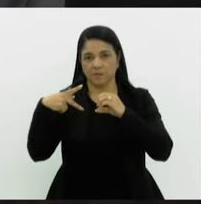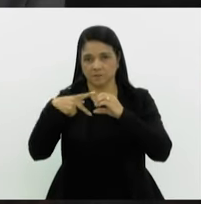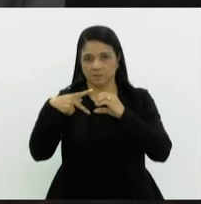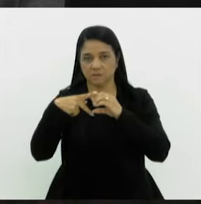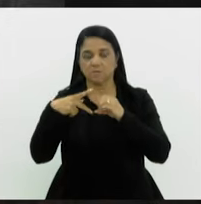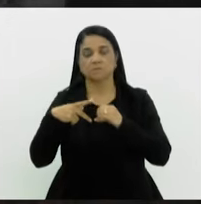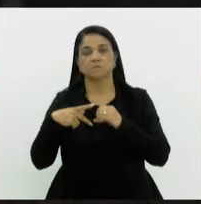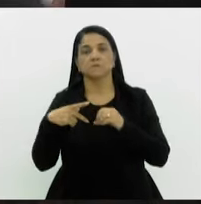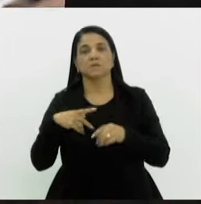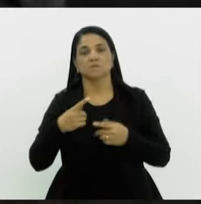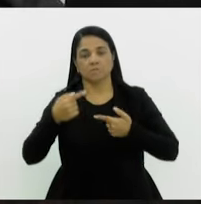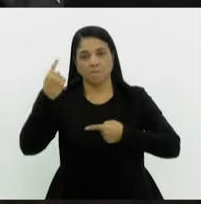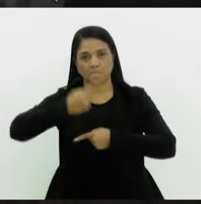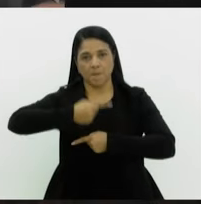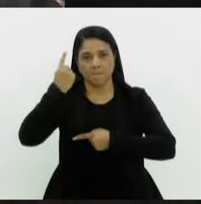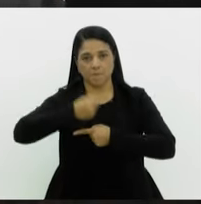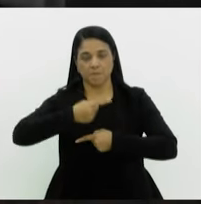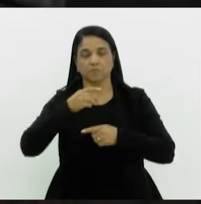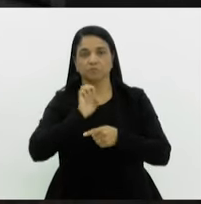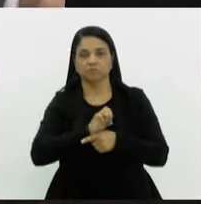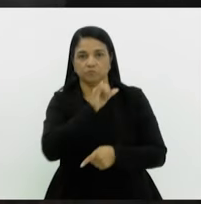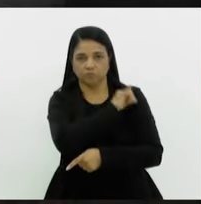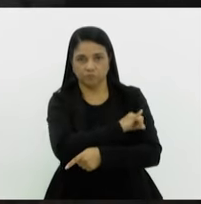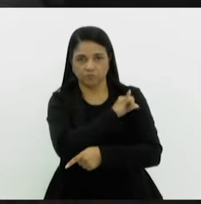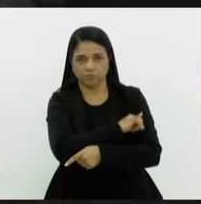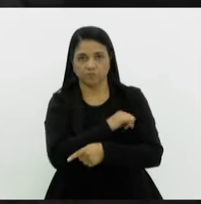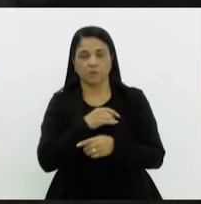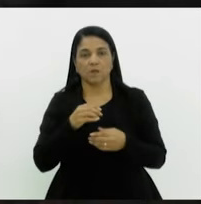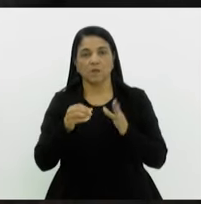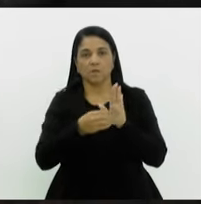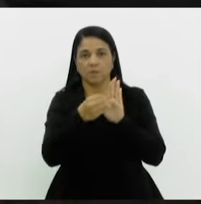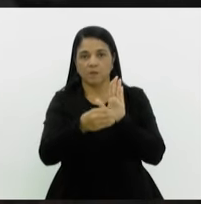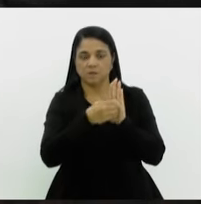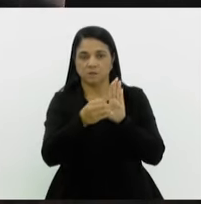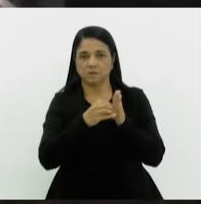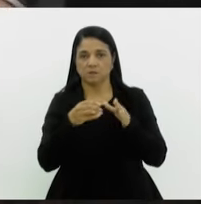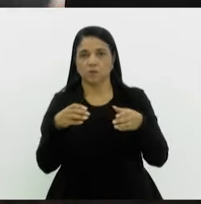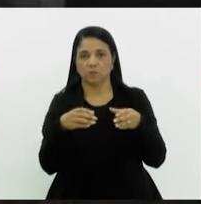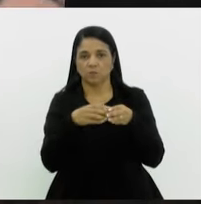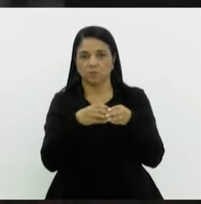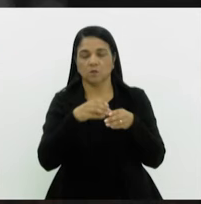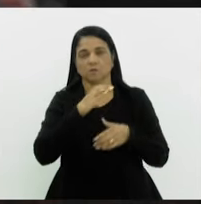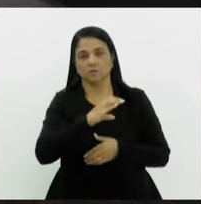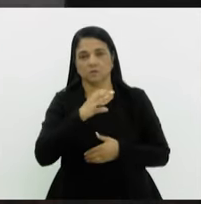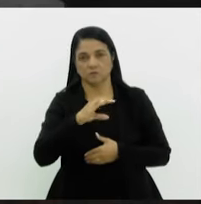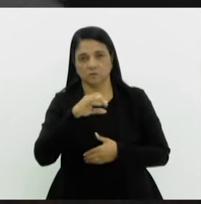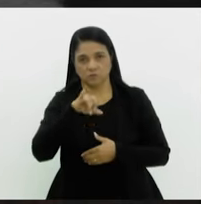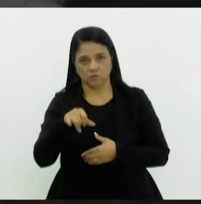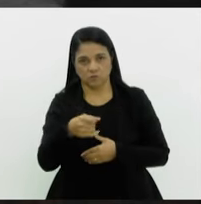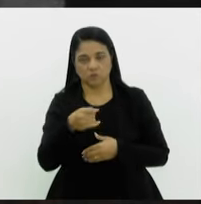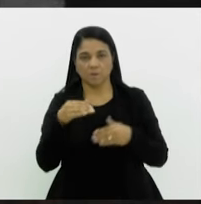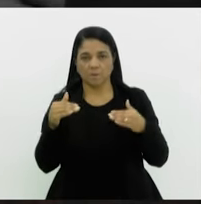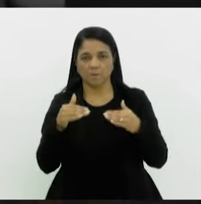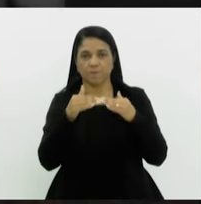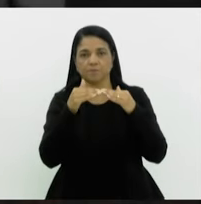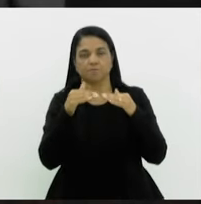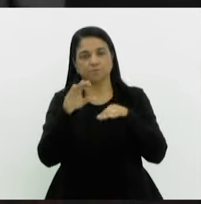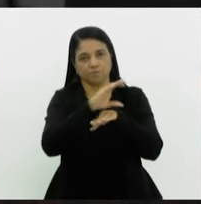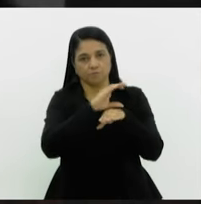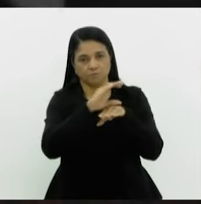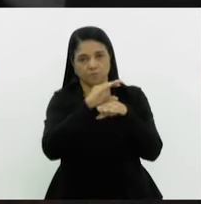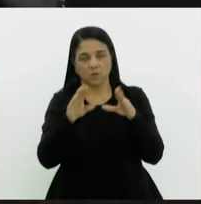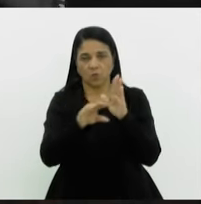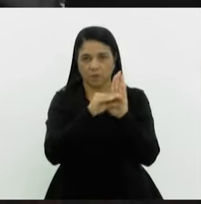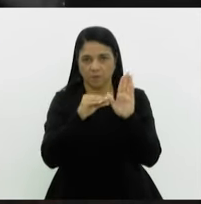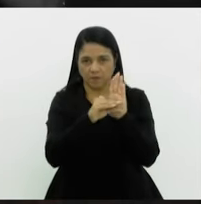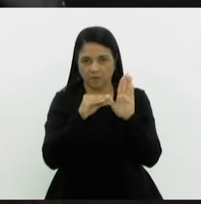de pedágio no Estado do Rio de Janeiro. Pareceres das comissões de Constituição e Justiça pela Constitucionalidade com